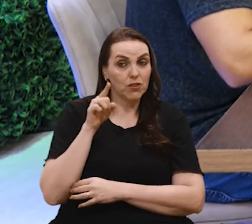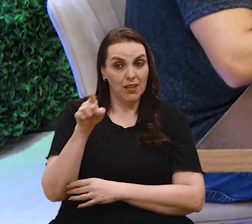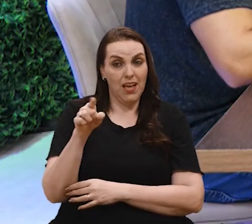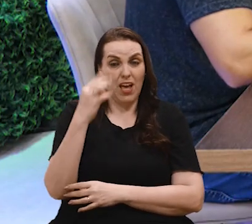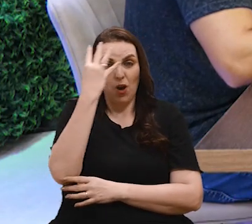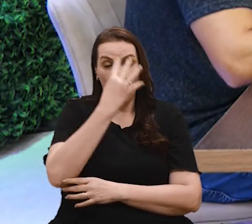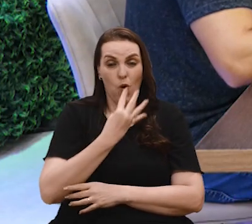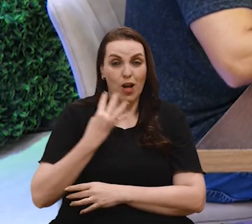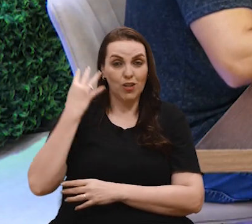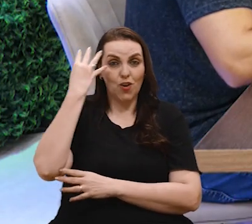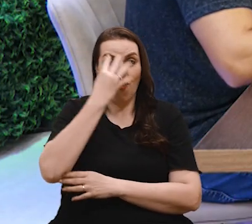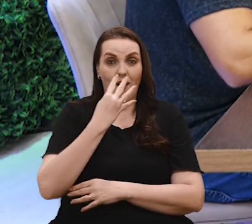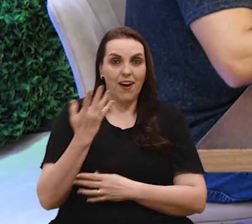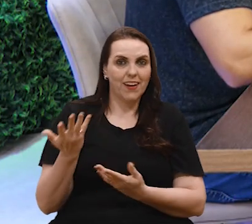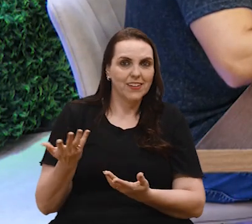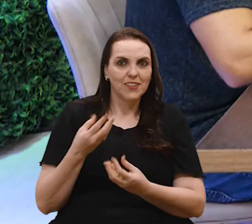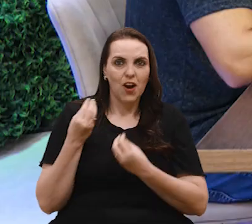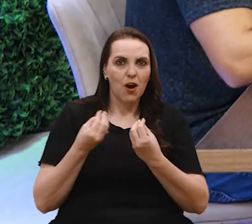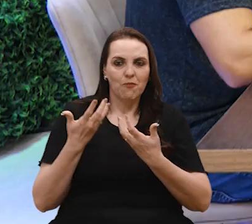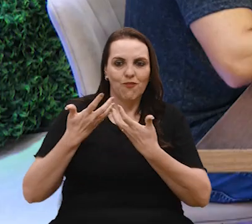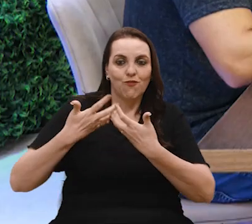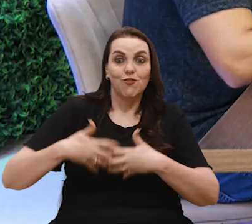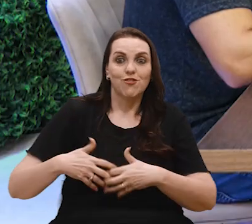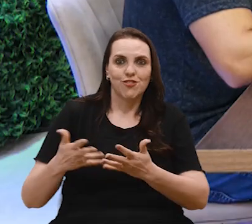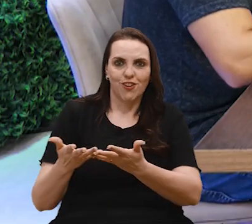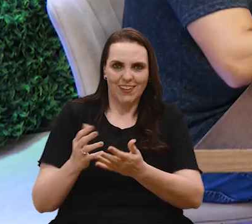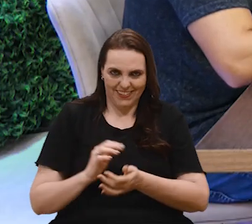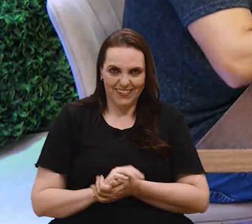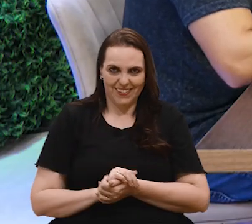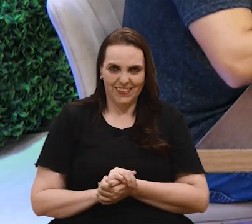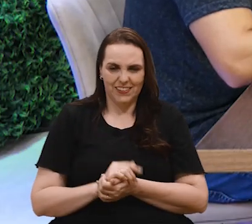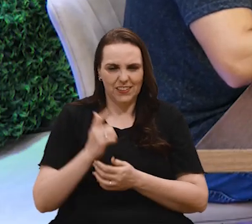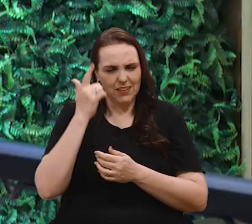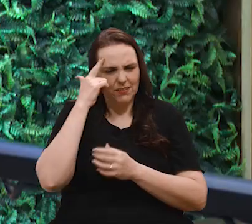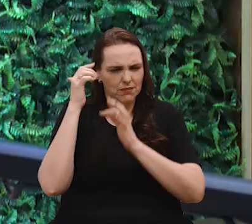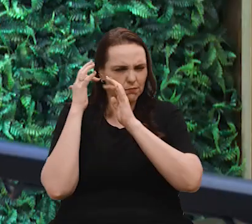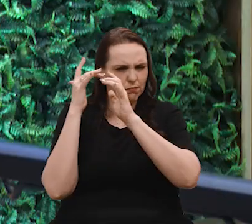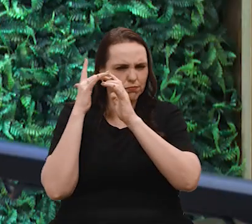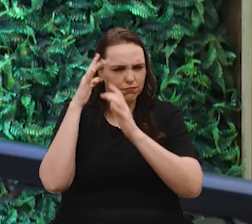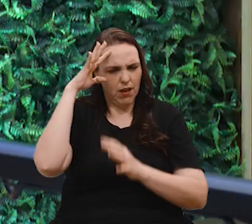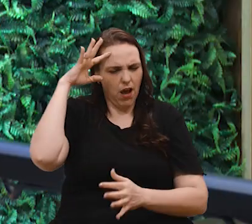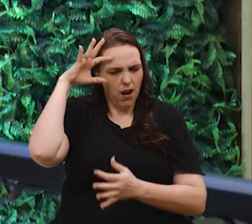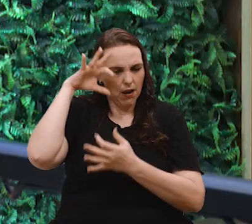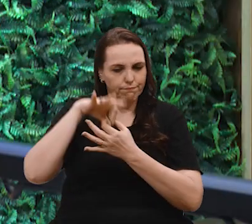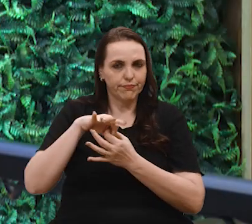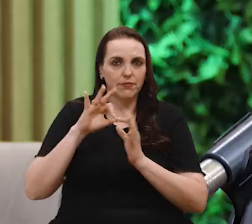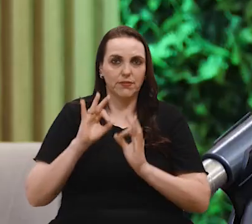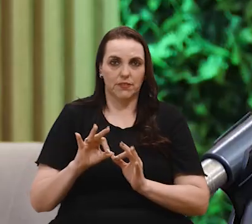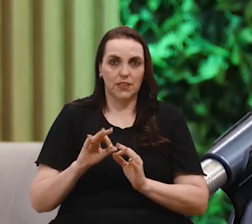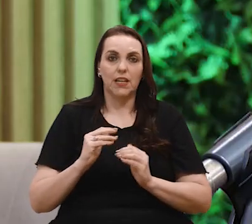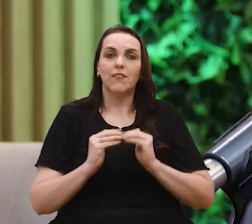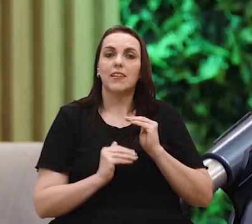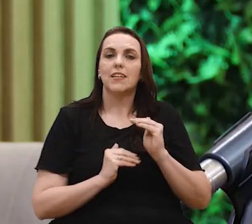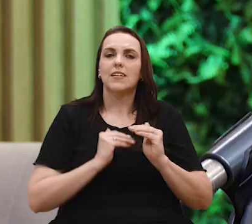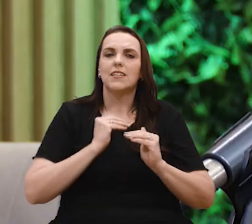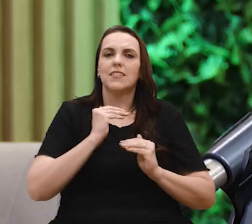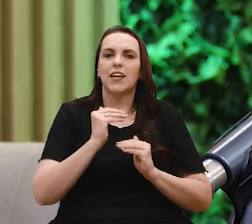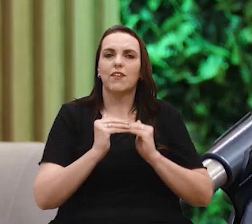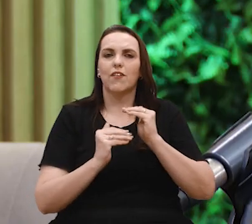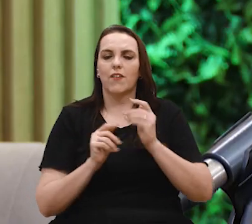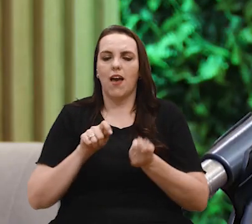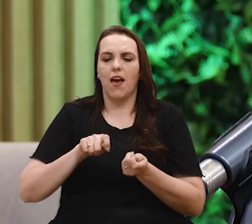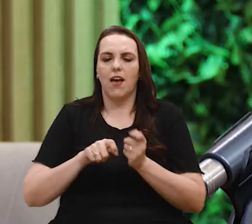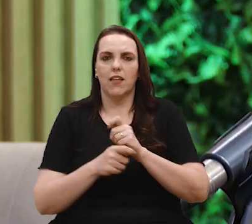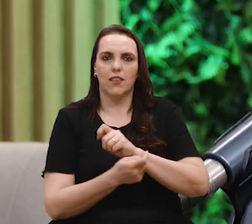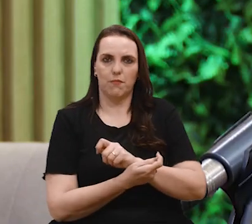4 horas e 30, né? Como é que funciona isso? Sim, nossa, demais. Alinha, né? O pensamento da gente, demais. Assim, né? E vai desenvolvendo. É